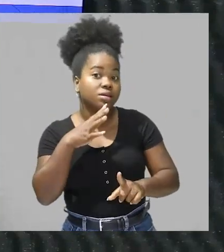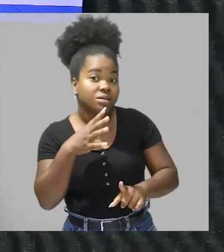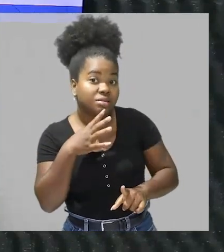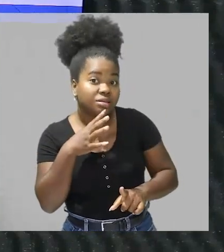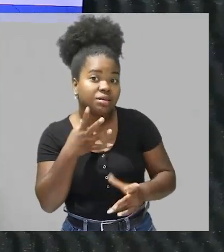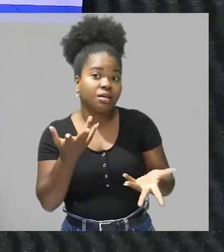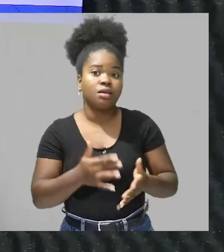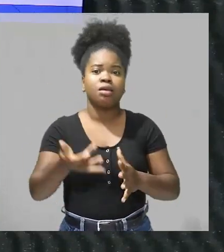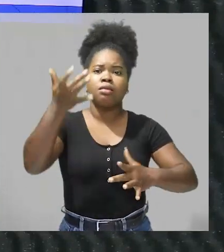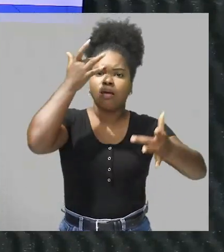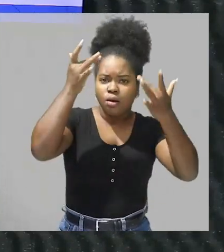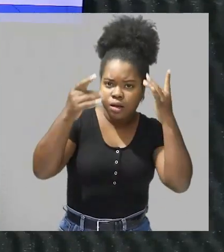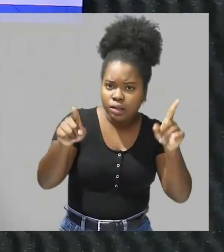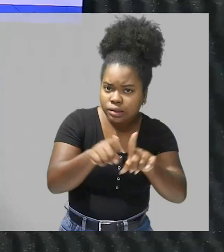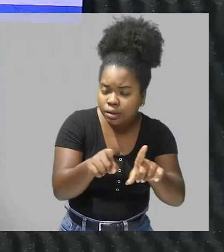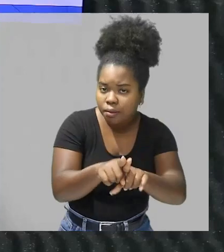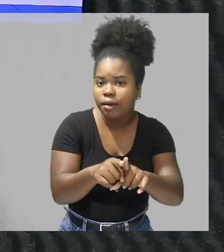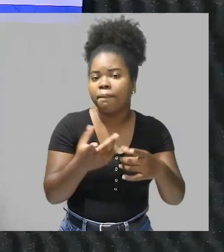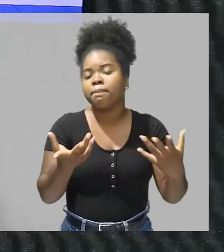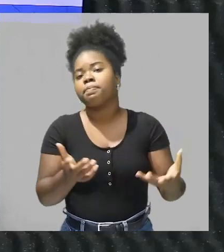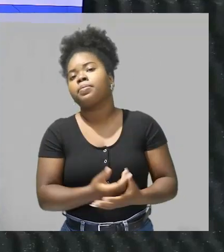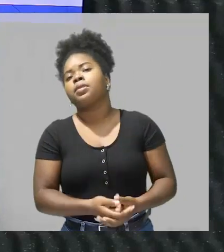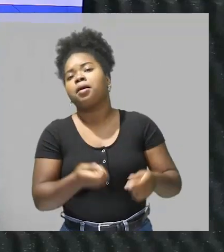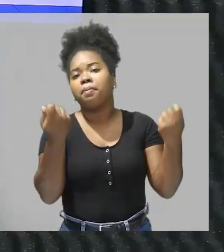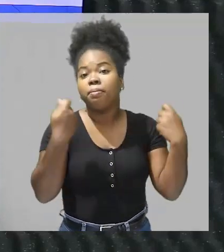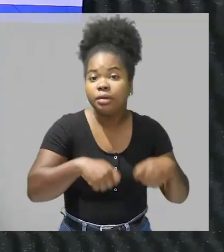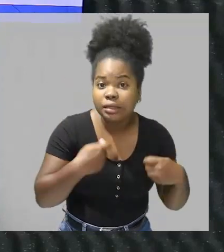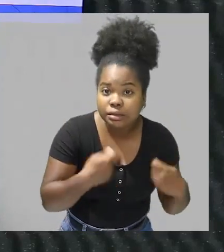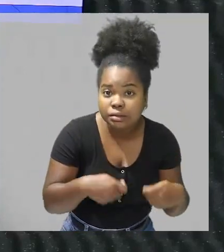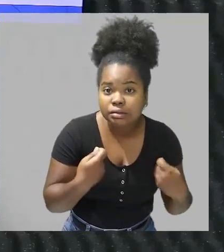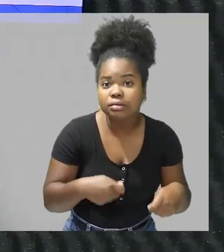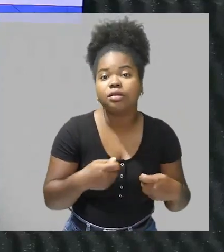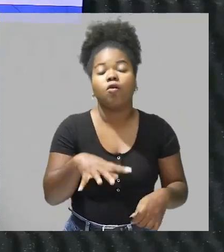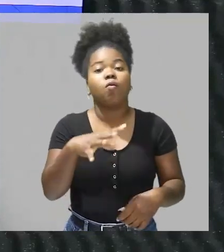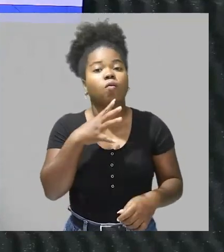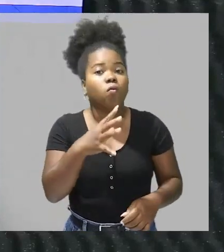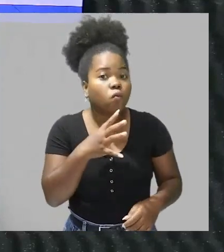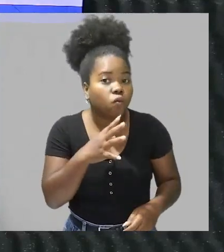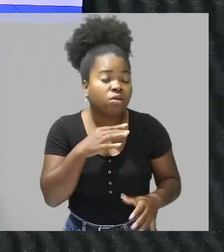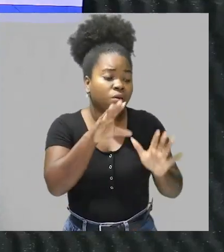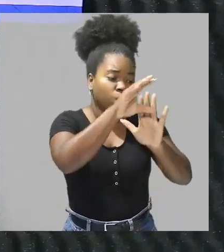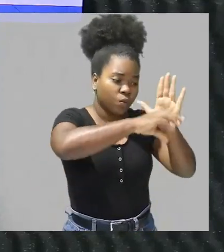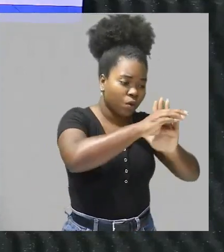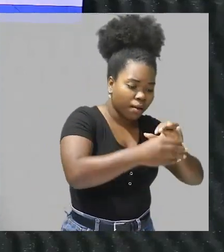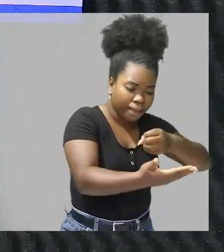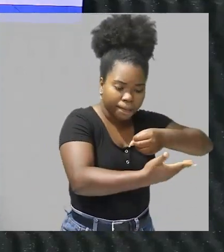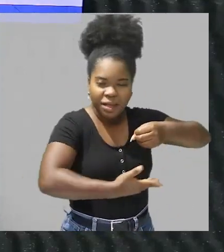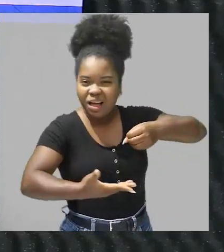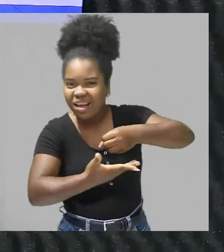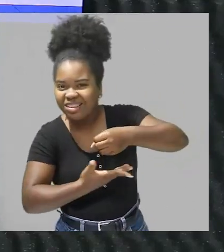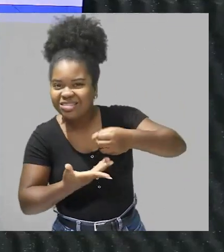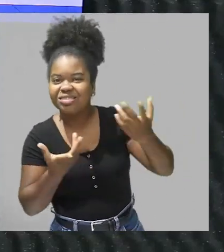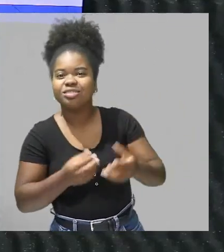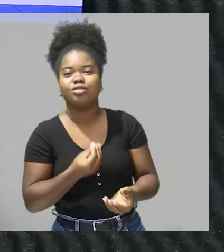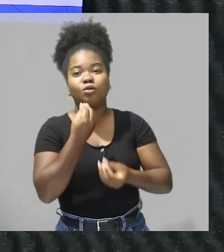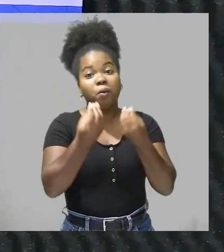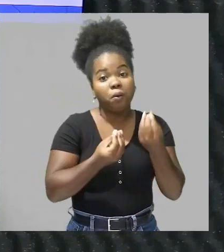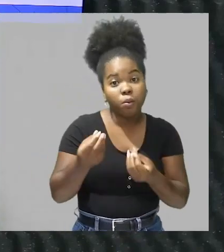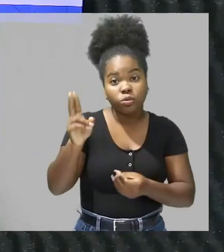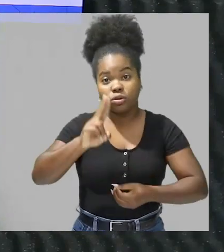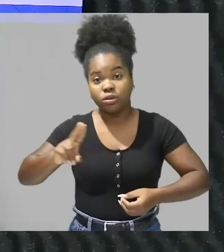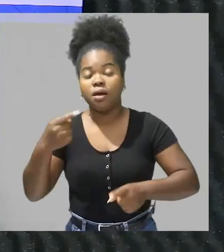é enraizado na mente né eu preciso conhecer os conceitos Quando utilizar